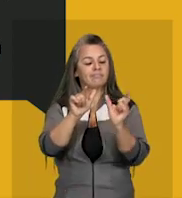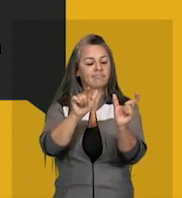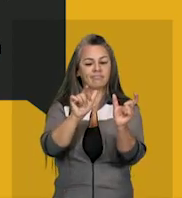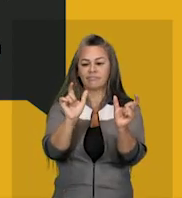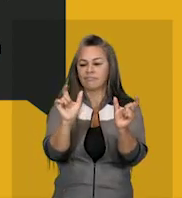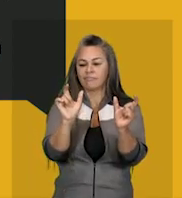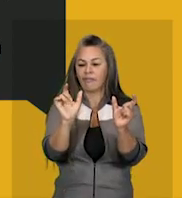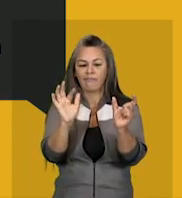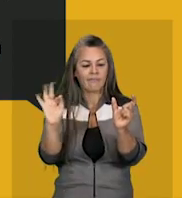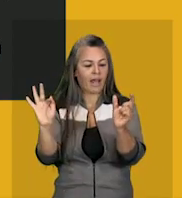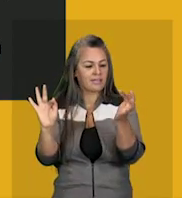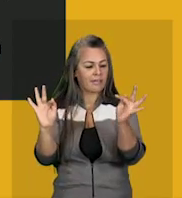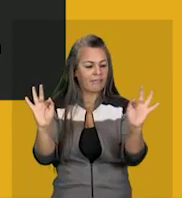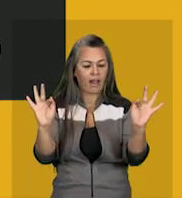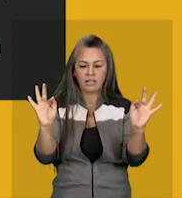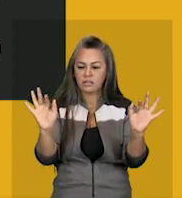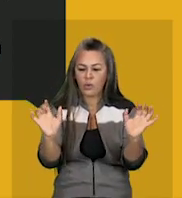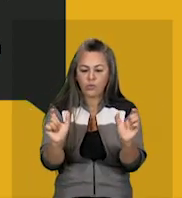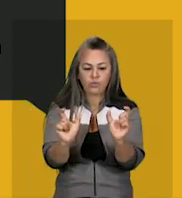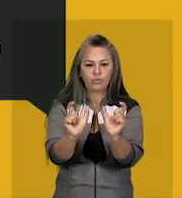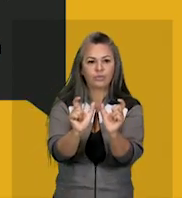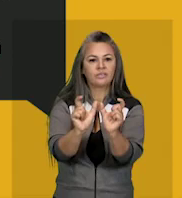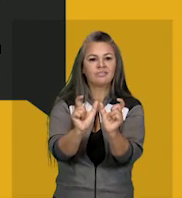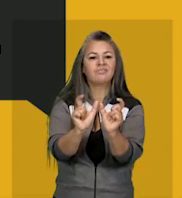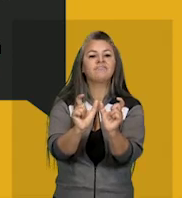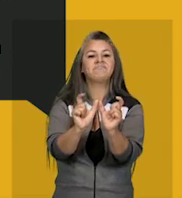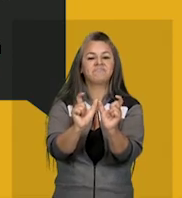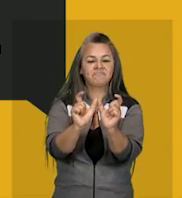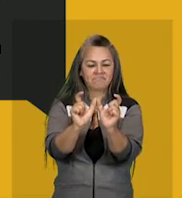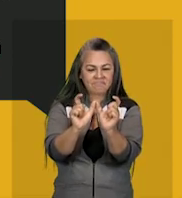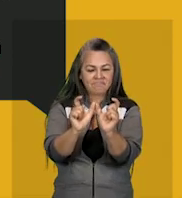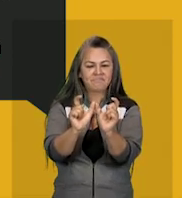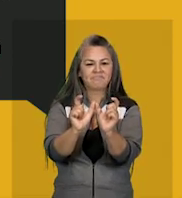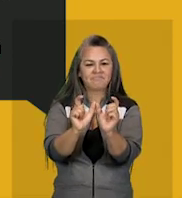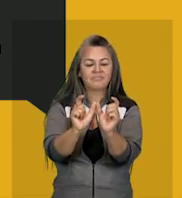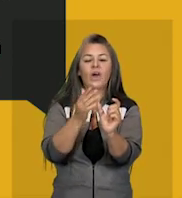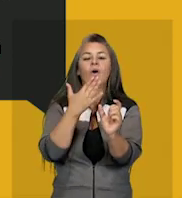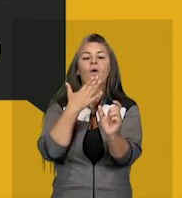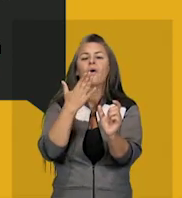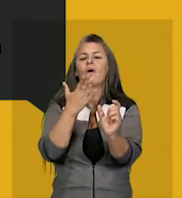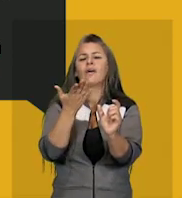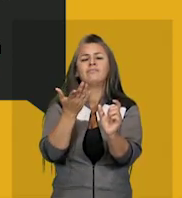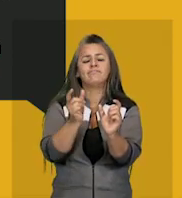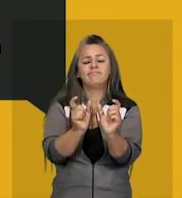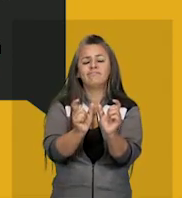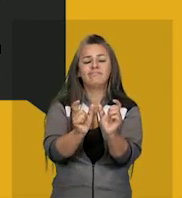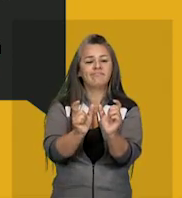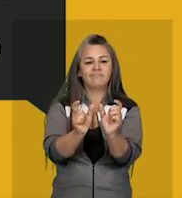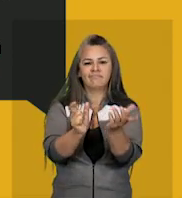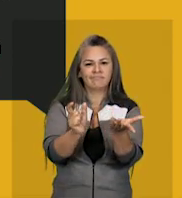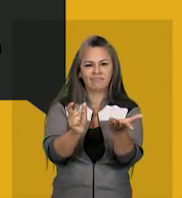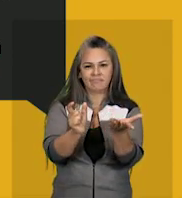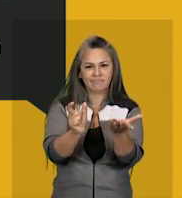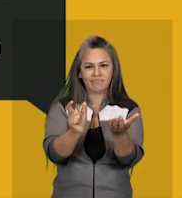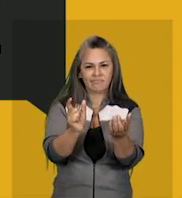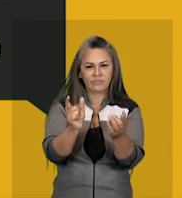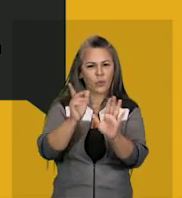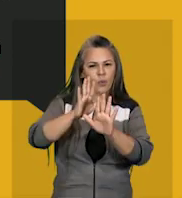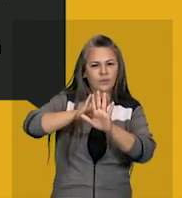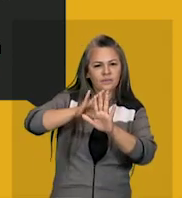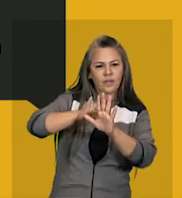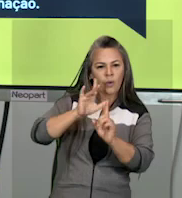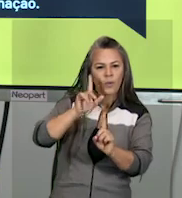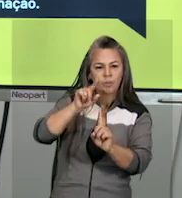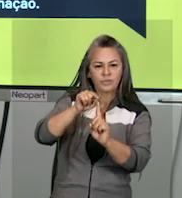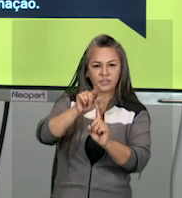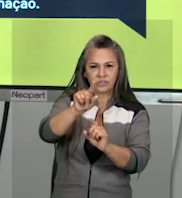orações e mostrar o seu efeito de sentido. Quer dizer, qual é a intenção por trás daquilo que é falado ou que é lido.